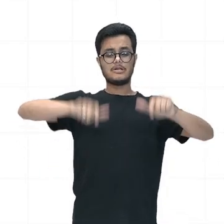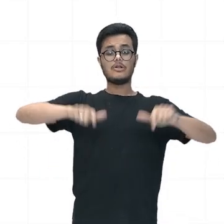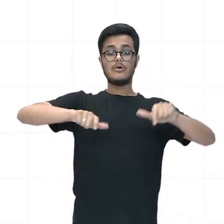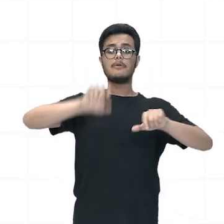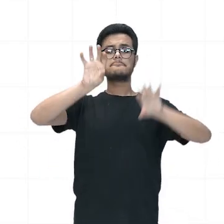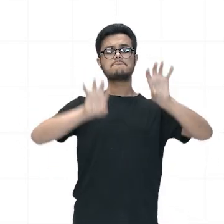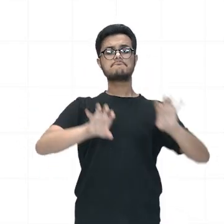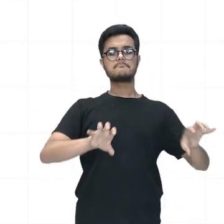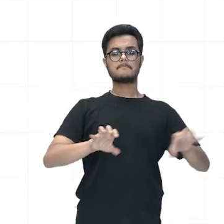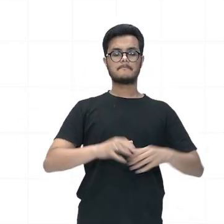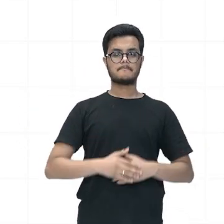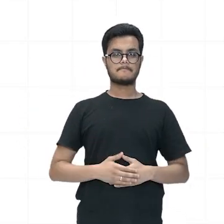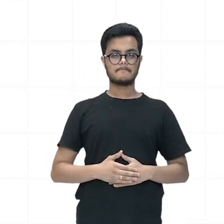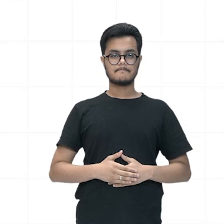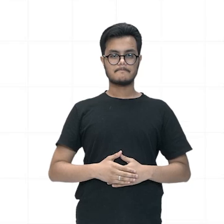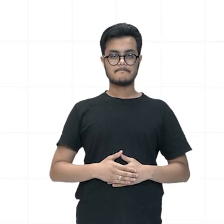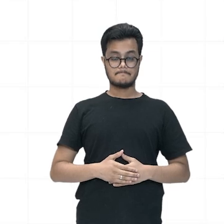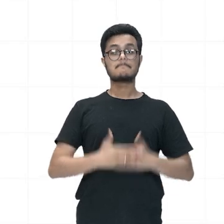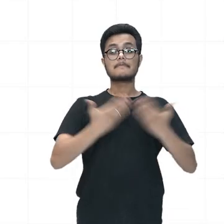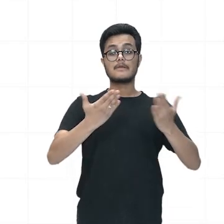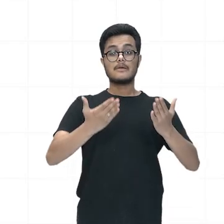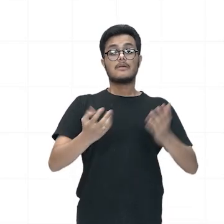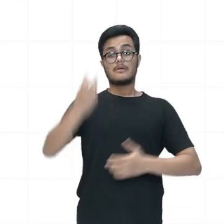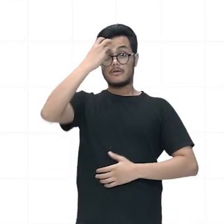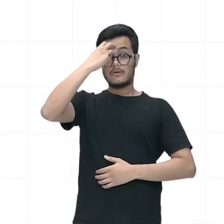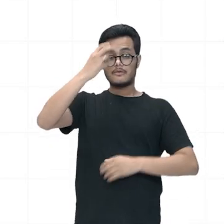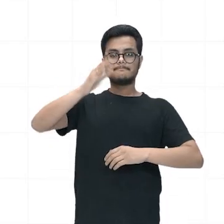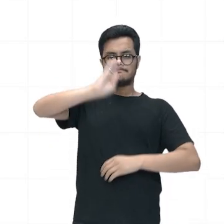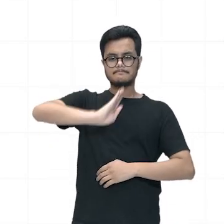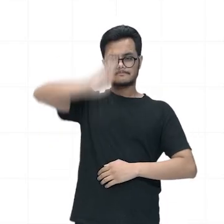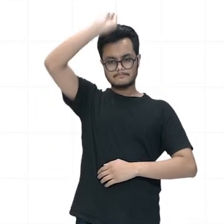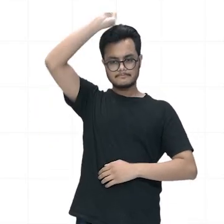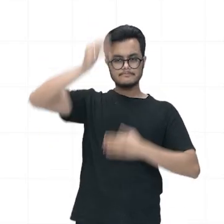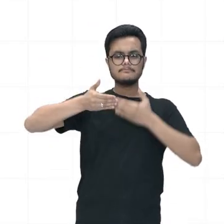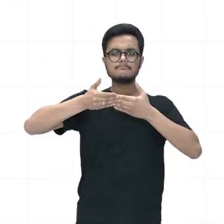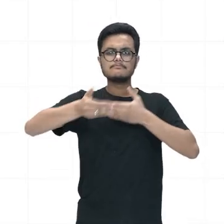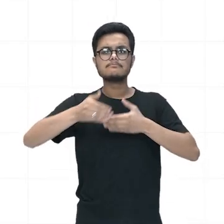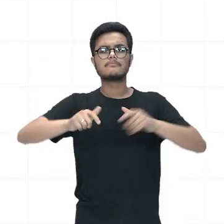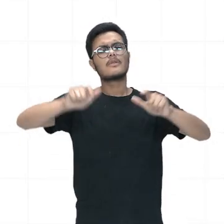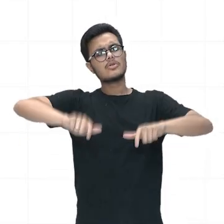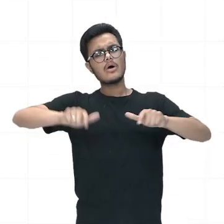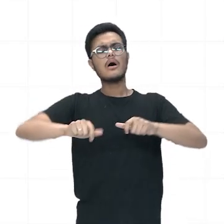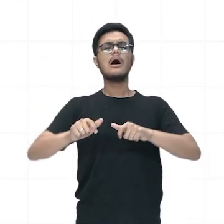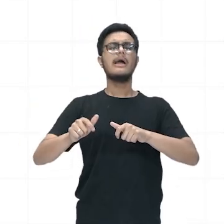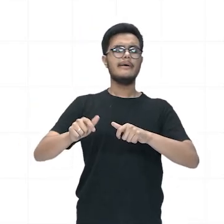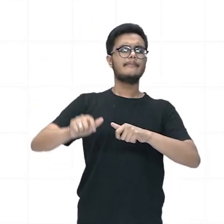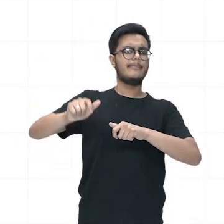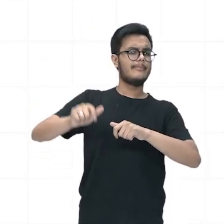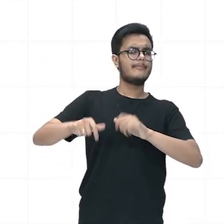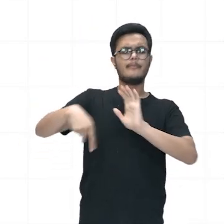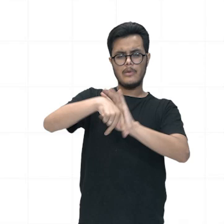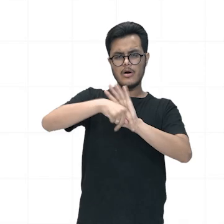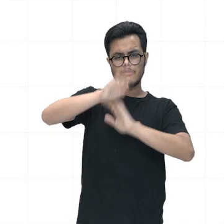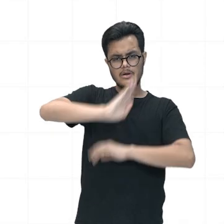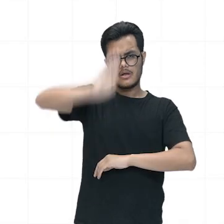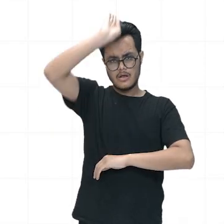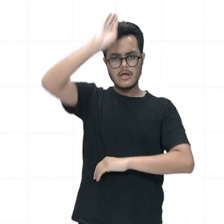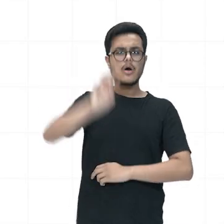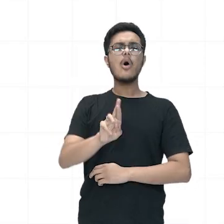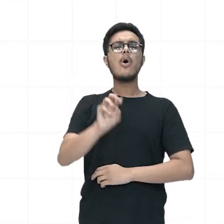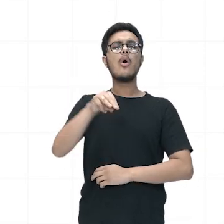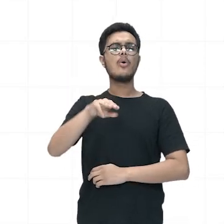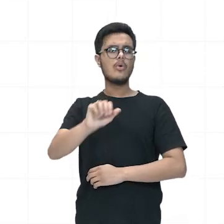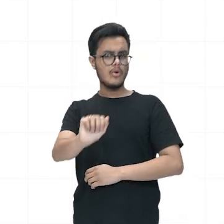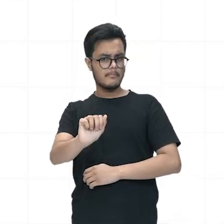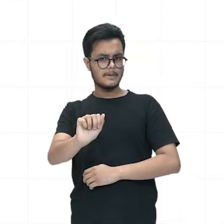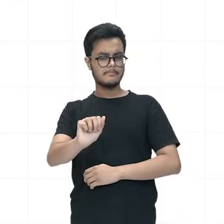Segundo a tradição, a cultura romana ela teve início junto com a cidade de Roma, por volta do ano